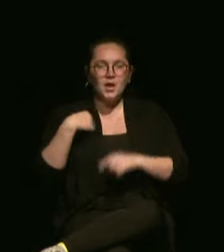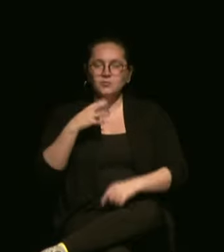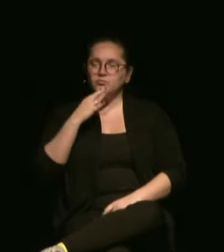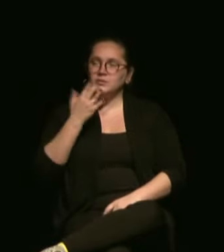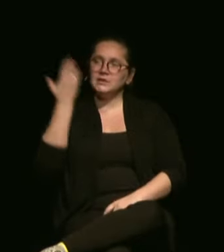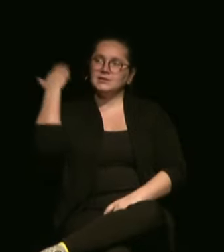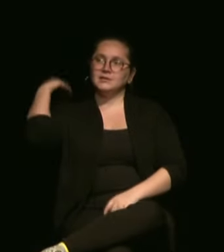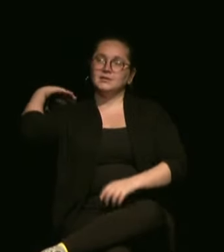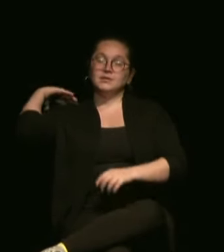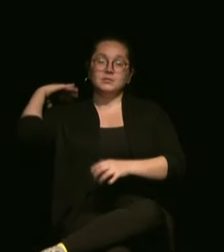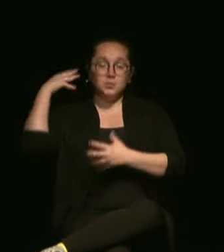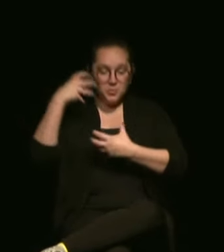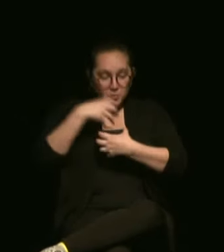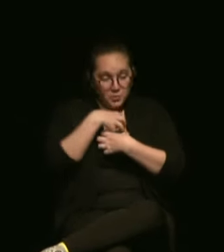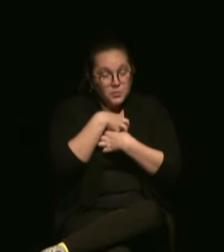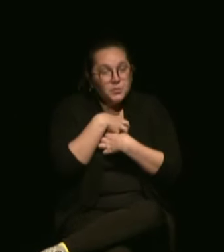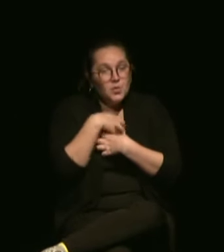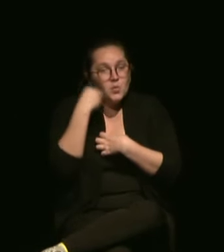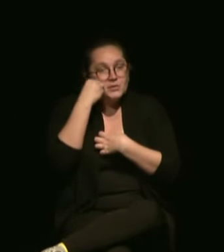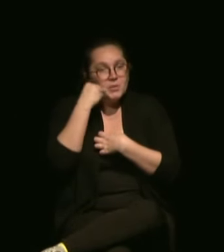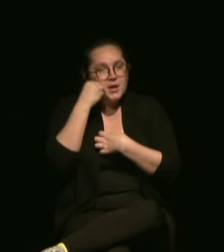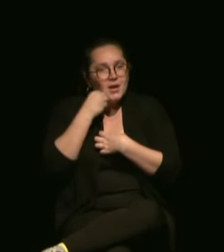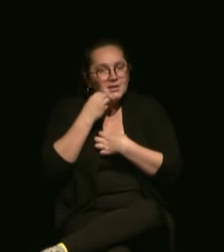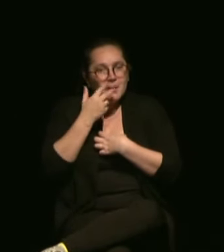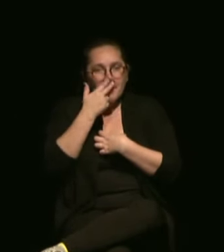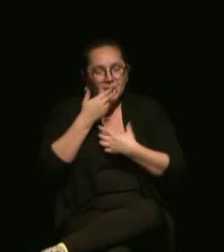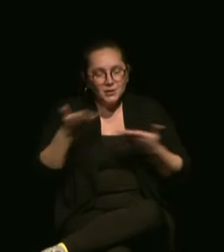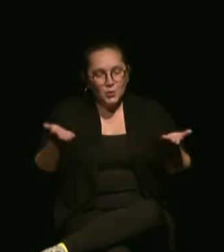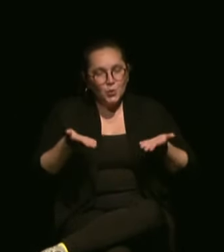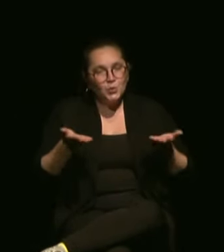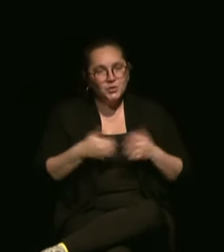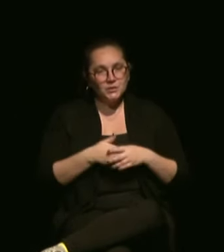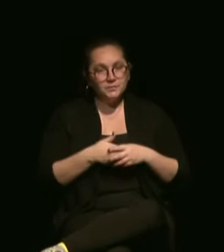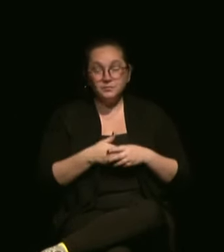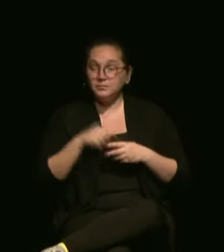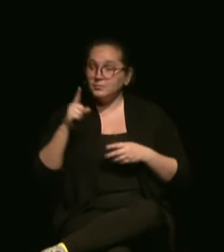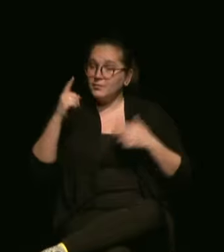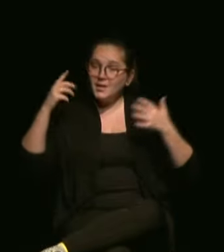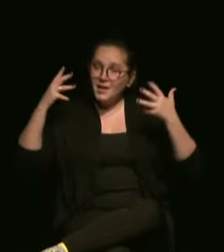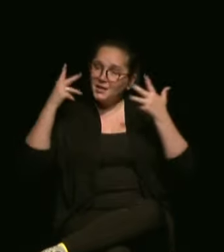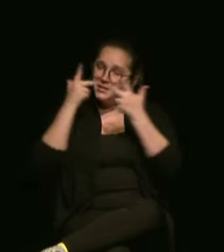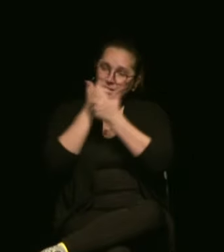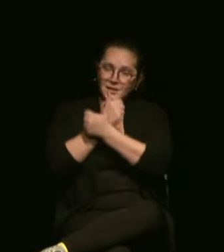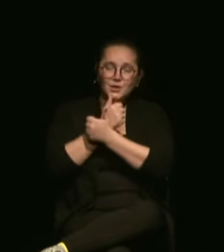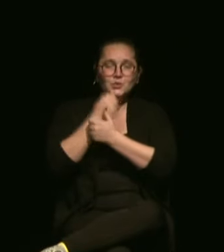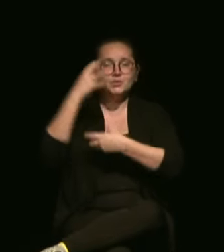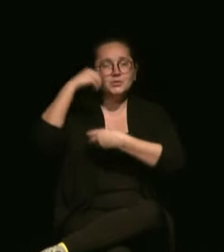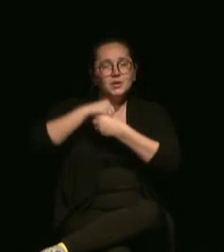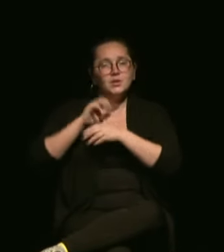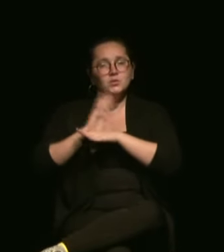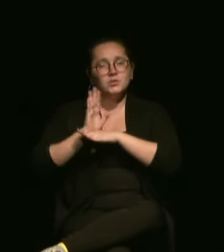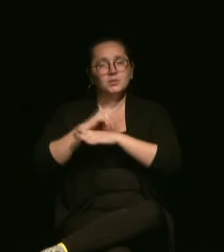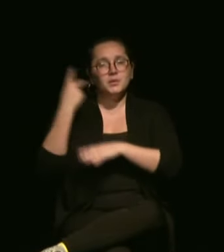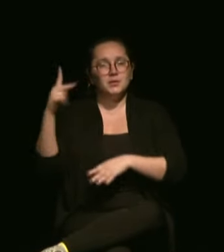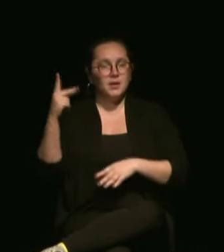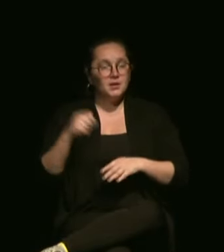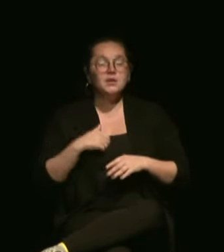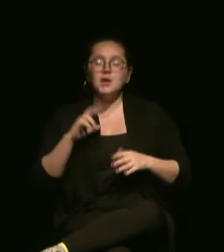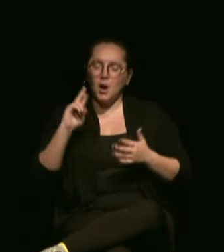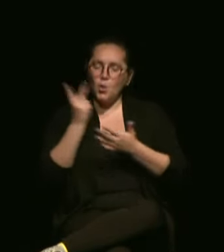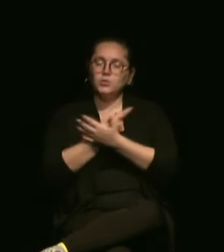do passado, se torna uma experiência viva do presente. Isso é uma beleza no cinema do Coutinho e acontece com muita frequência.